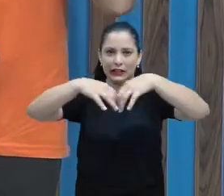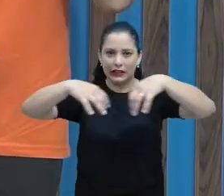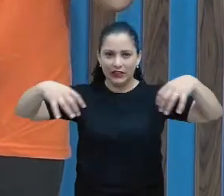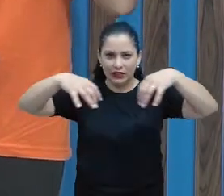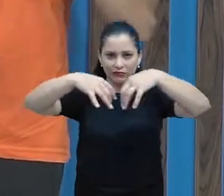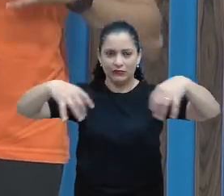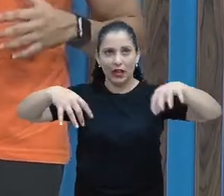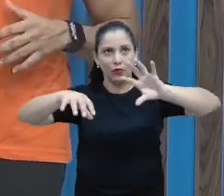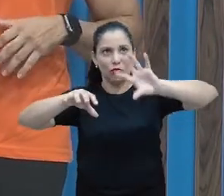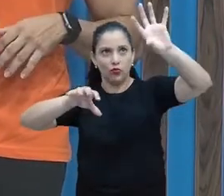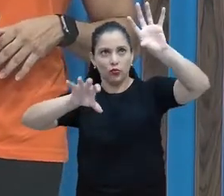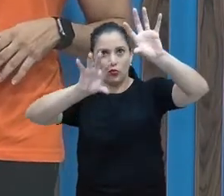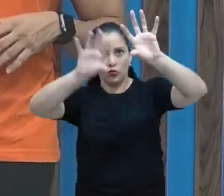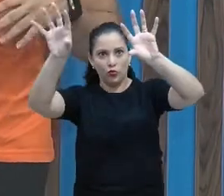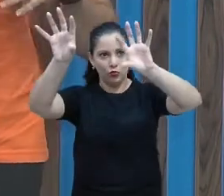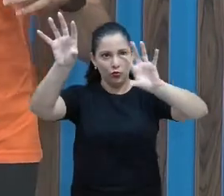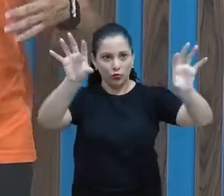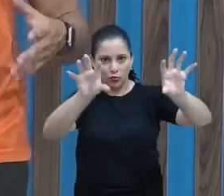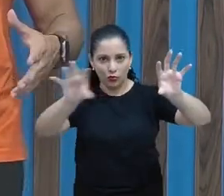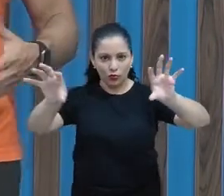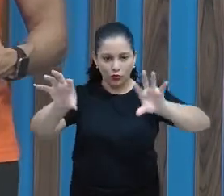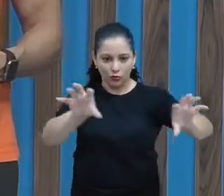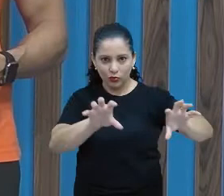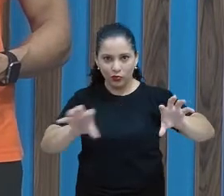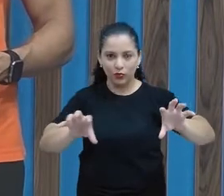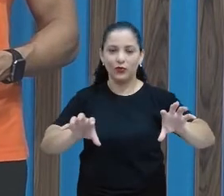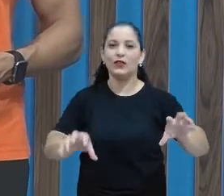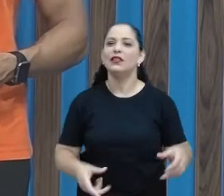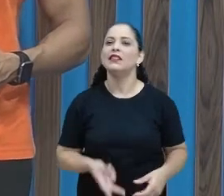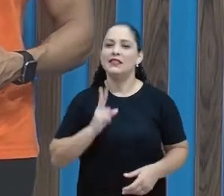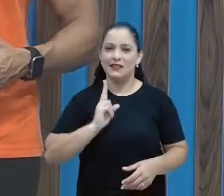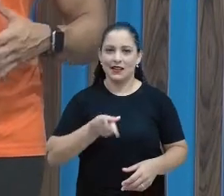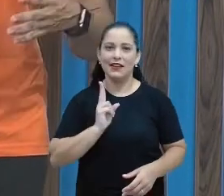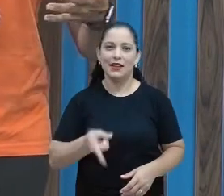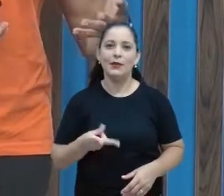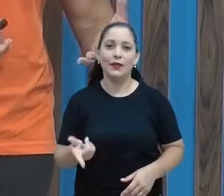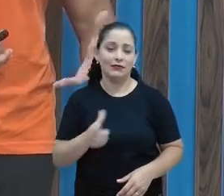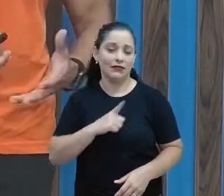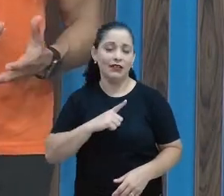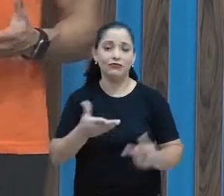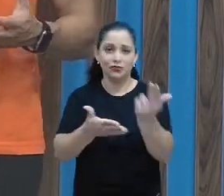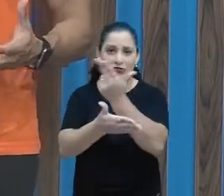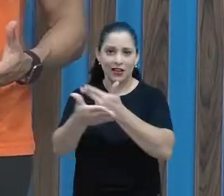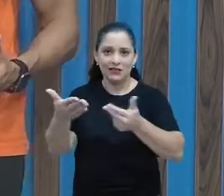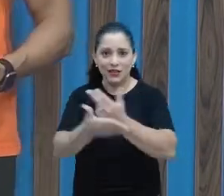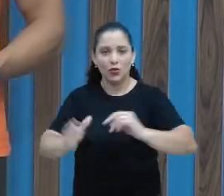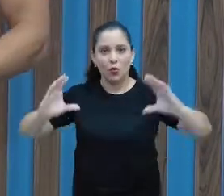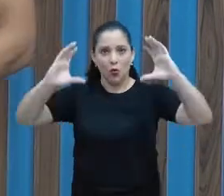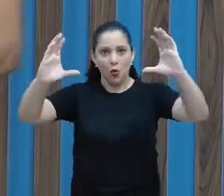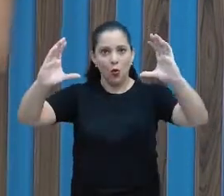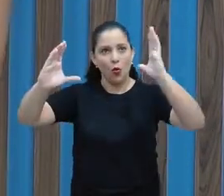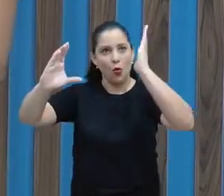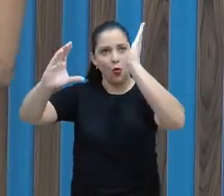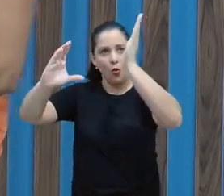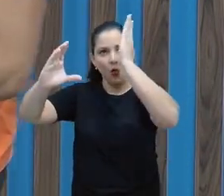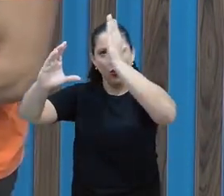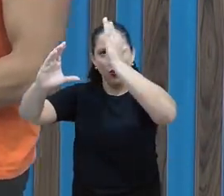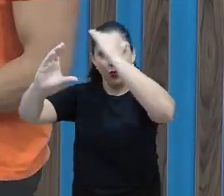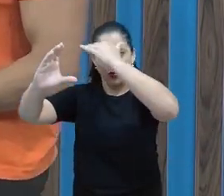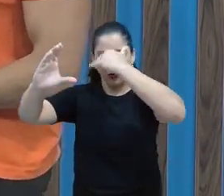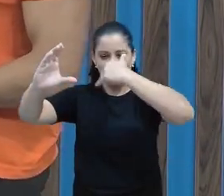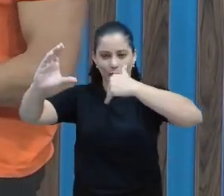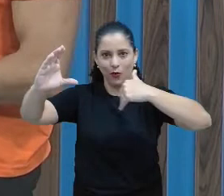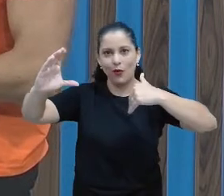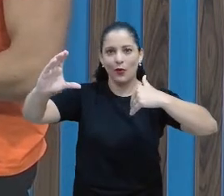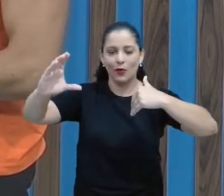em algumas partes e após dividir esses desenhos em algumas partes, tá? A gente também tem